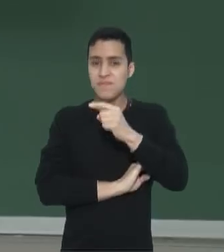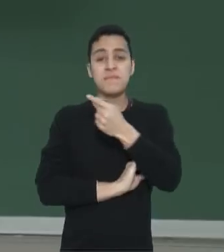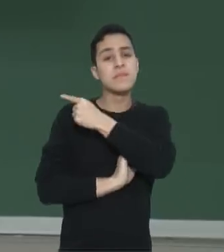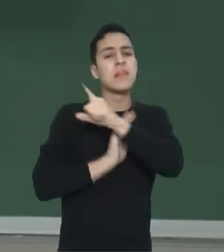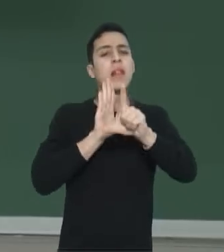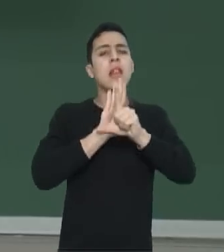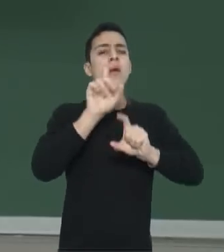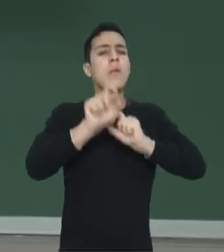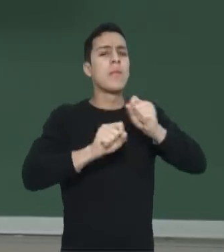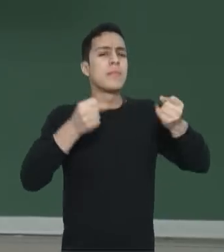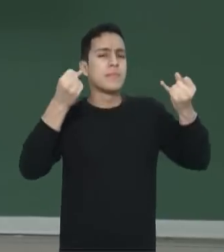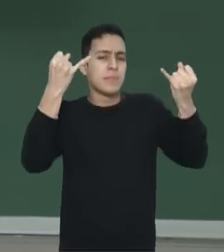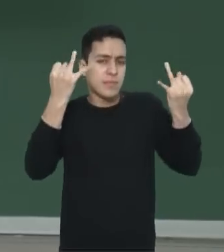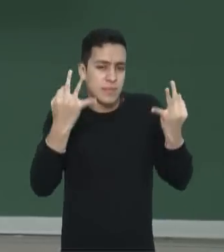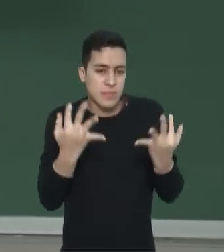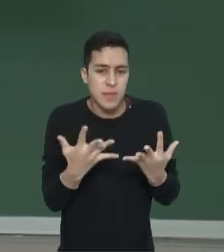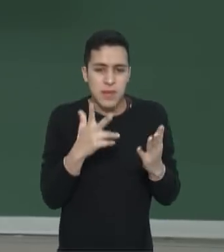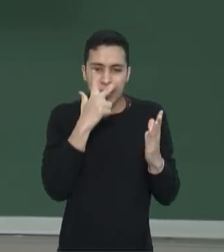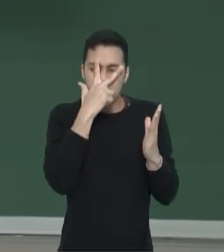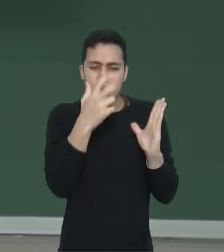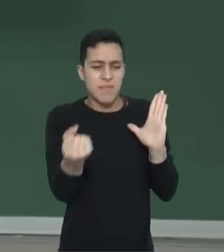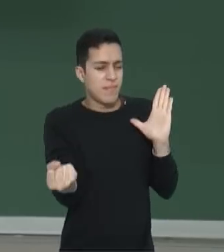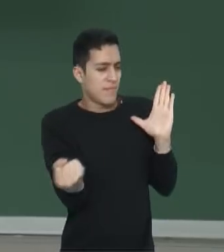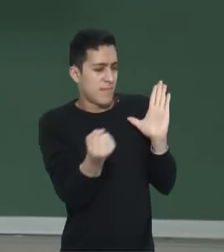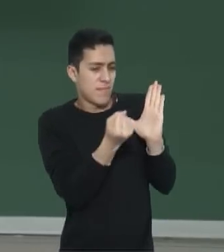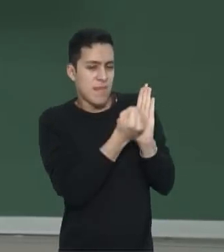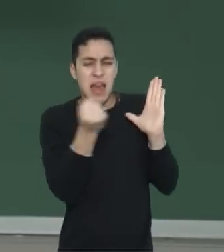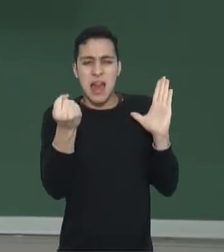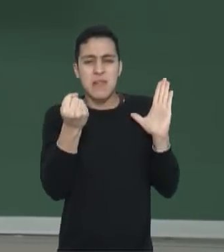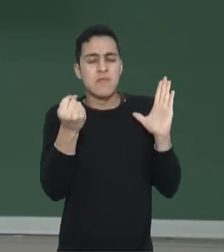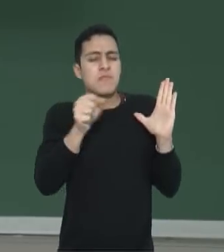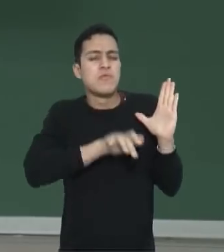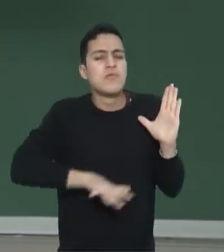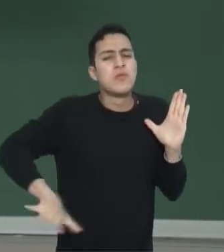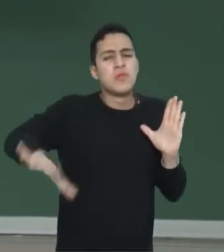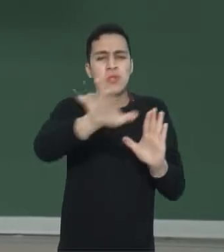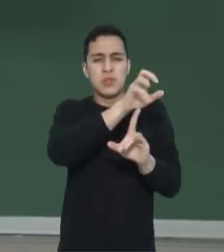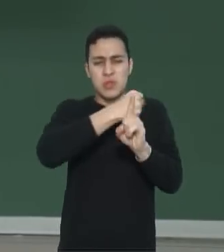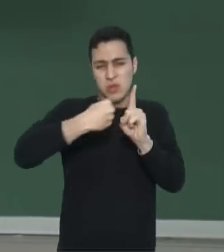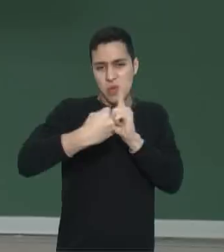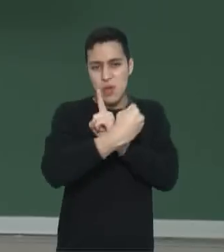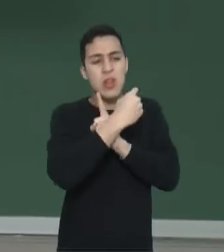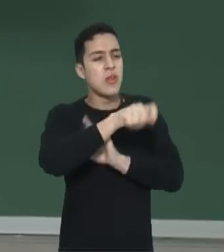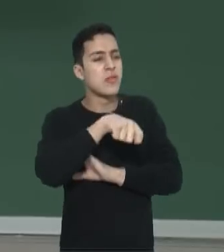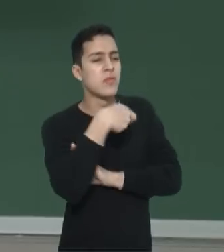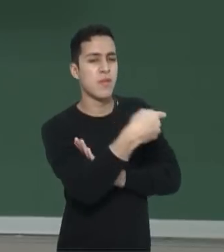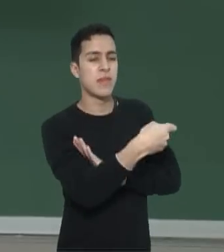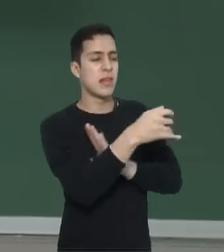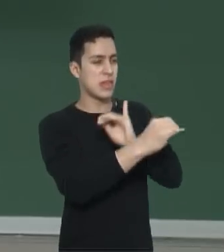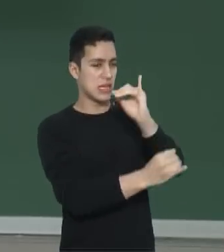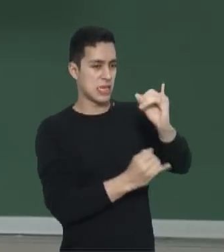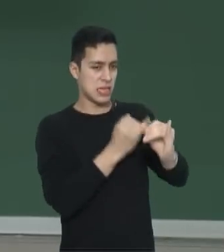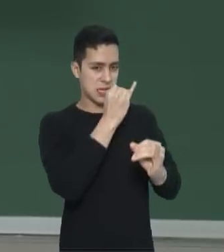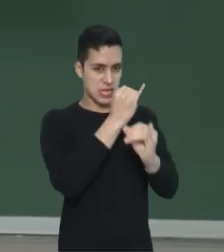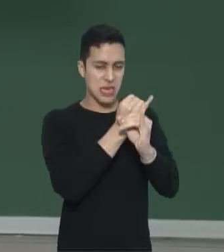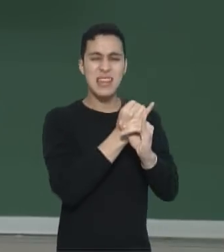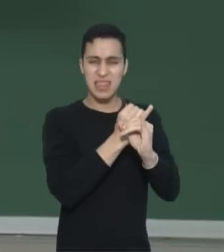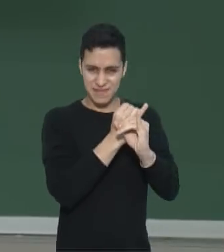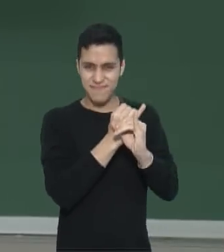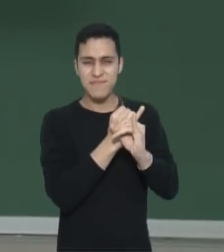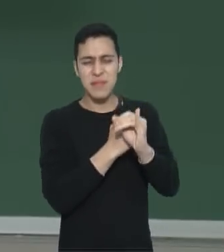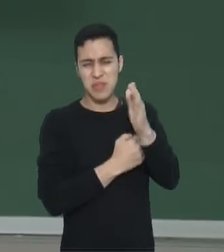lei trata do Marco Civil, o nome popular dela é o Marco Civil da Internet, onde tem